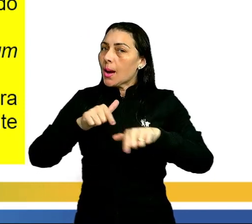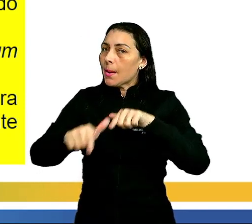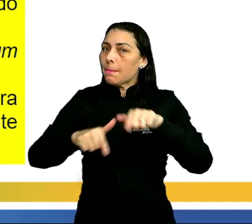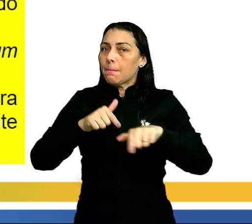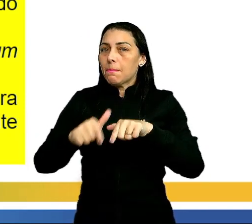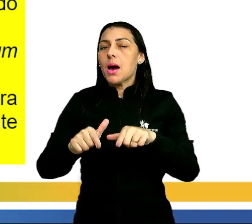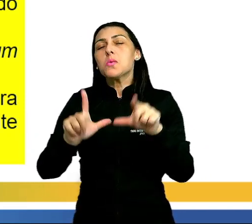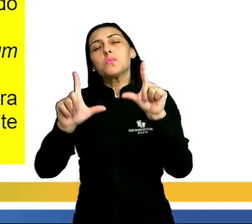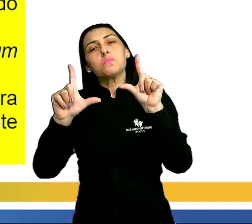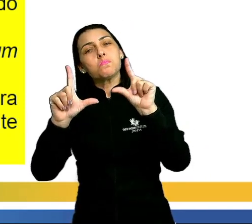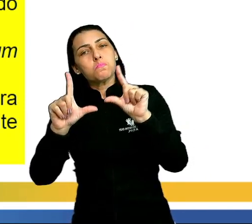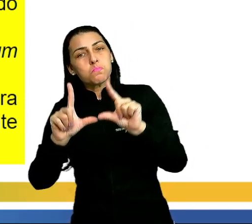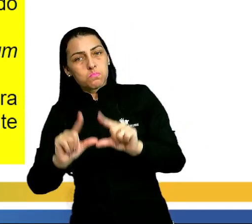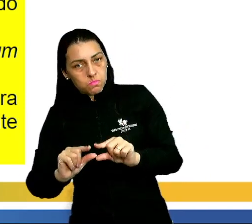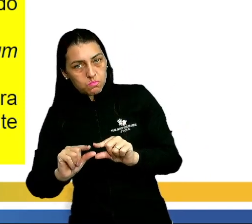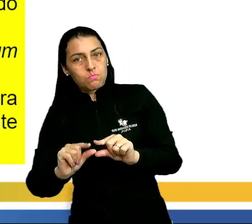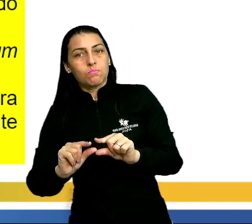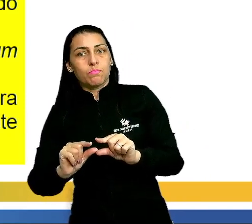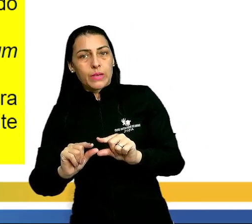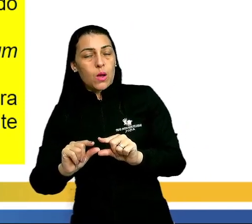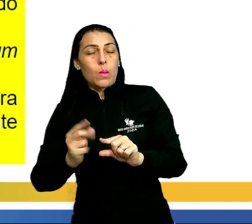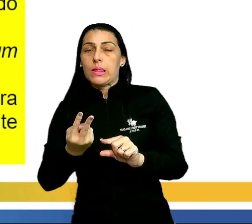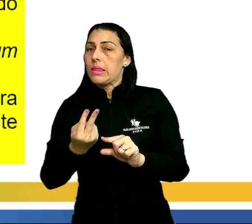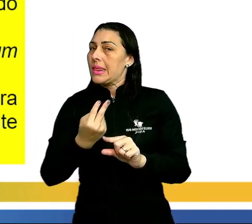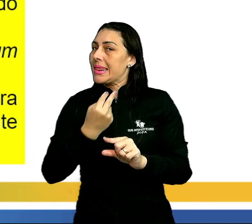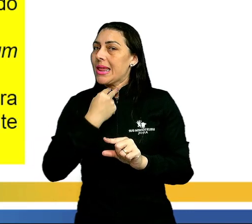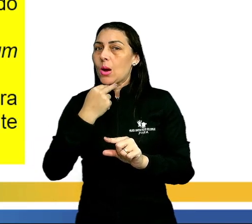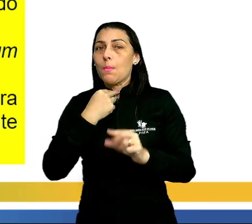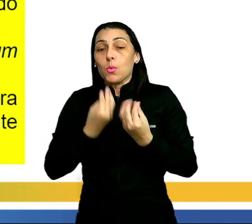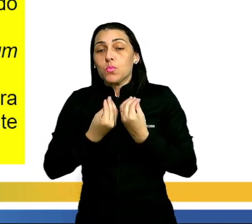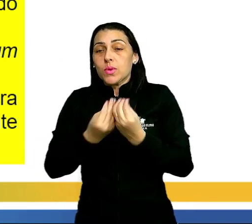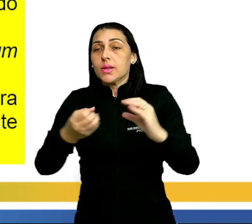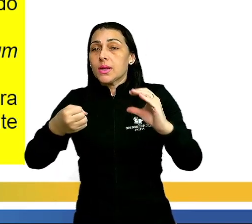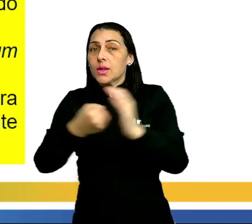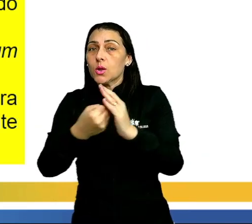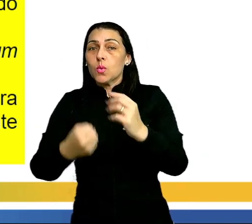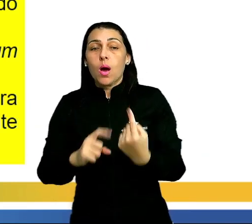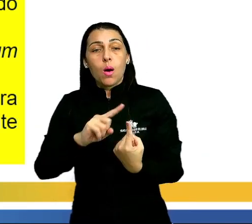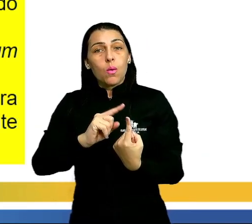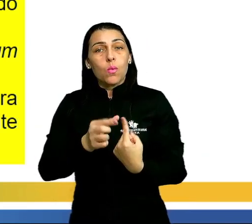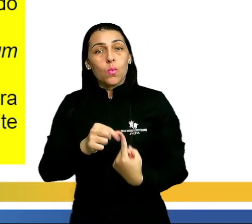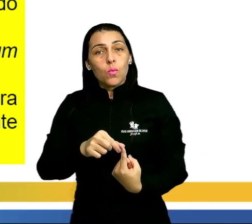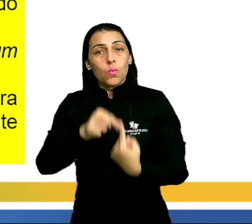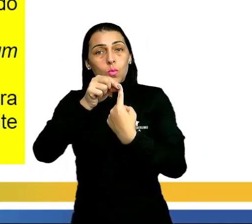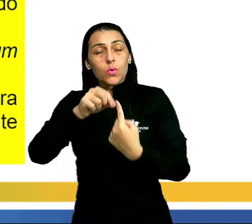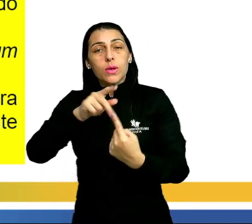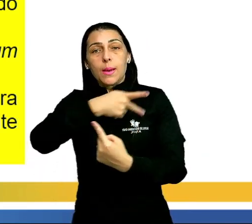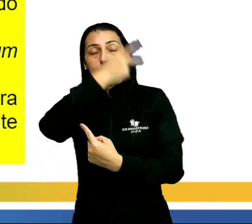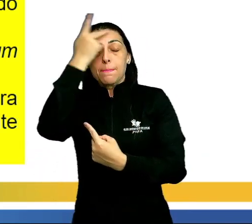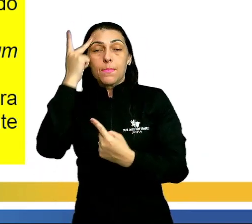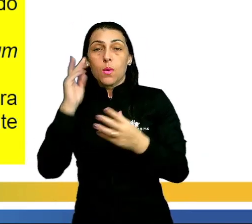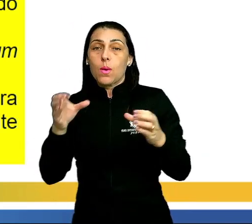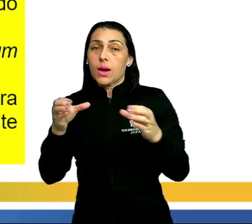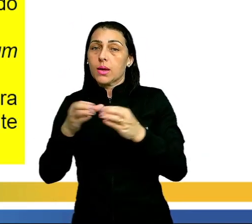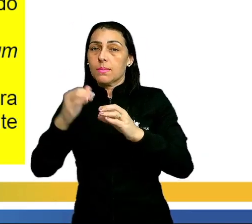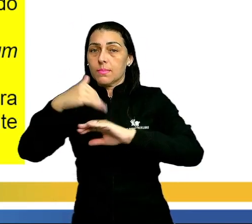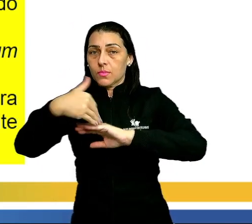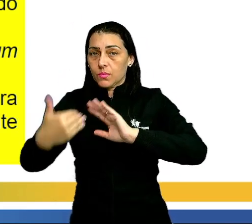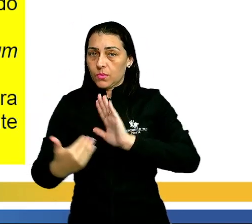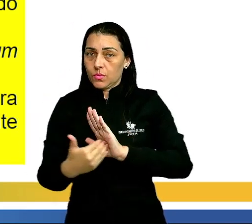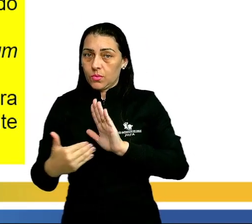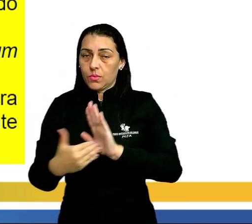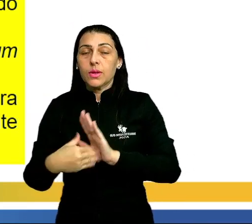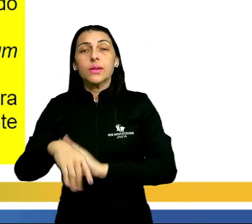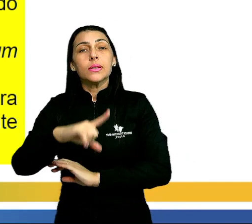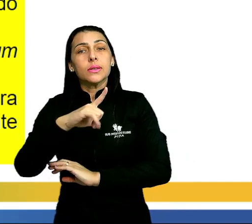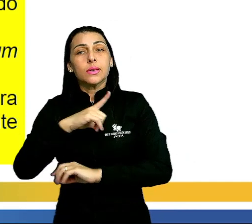valer muito pouco. Então eu não posso atribuir essa característica de uma única pessoa a uma equipe inteira. Então,